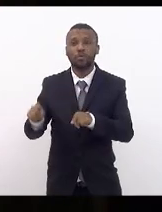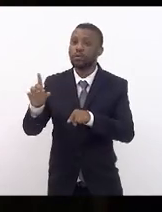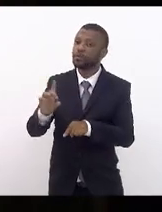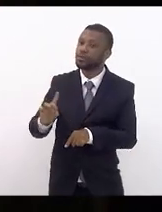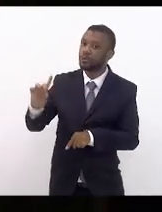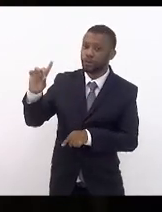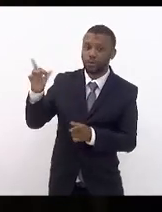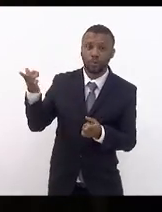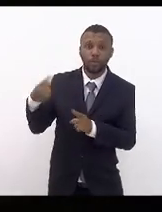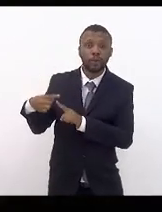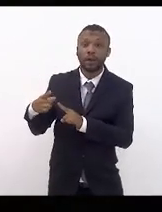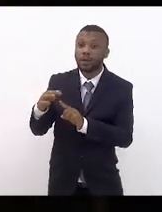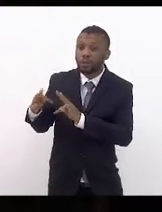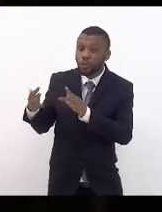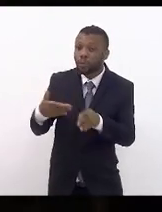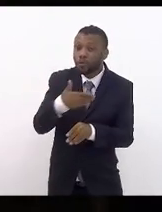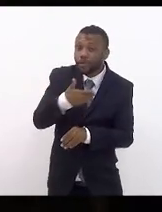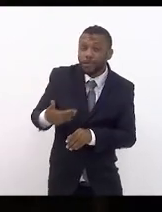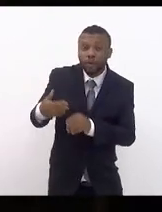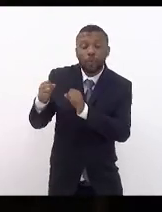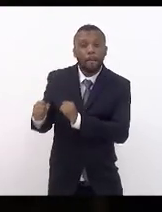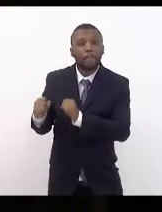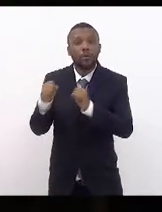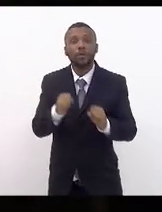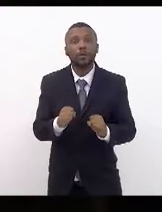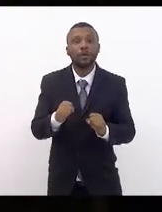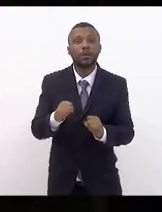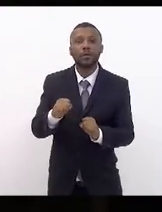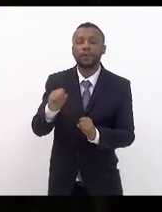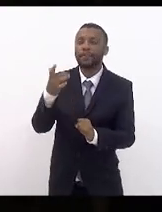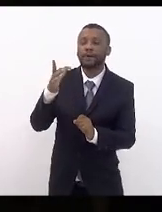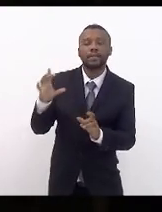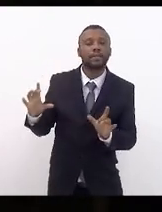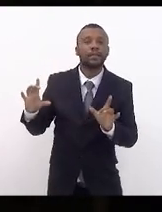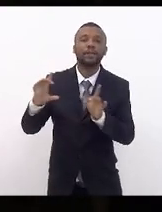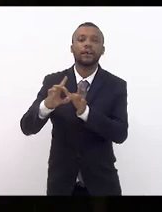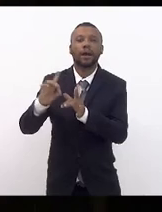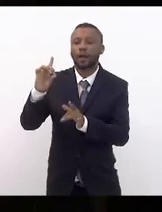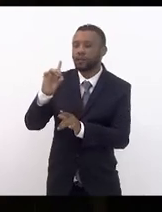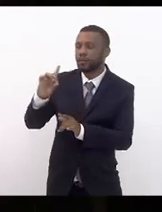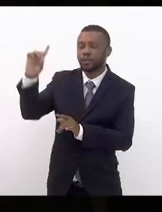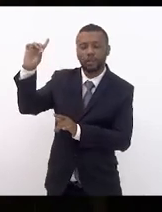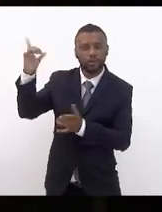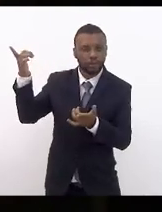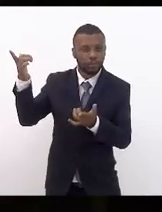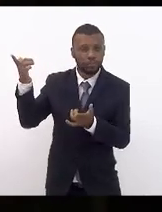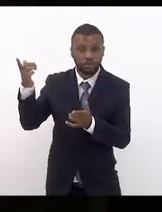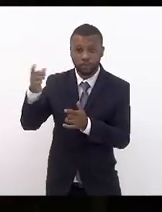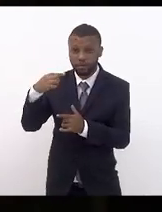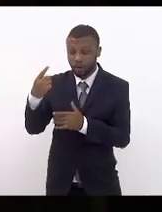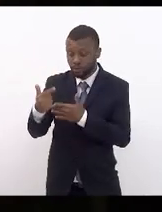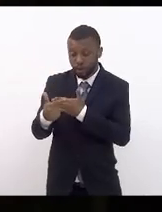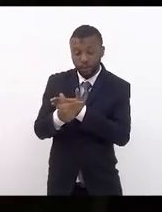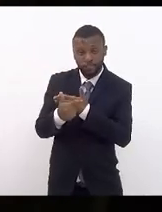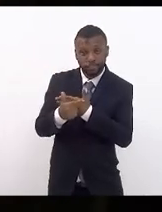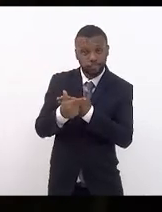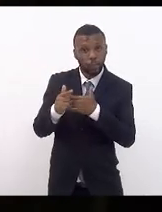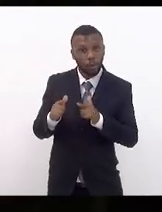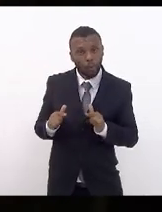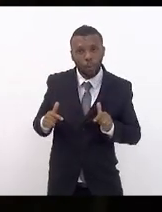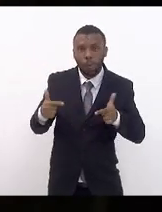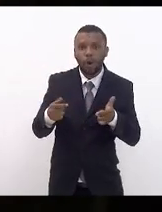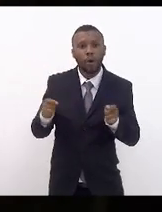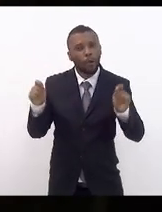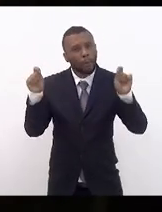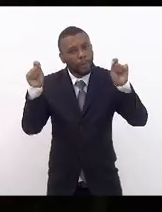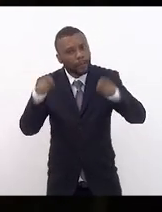Porque todo governo e todo poder vem de Deus. E temos de exercê-lo com competência